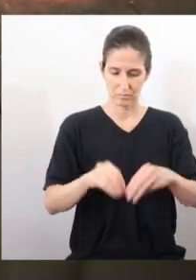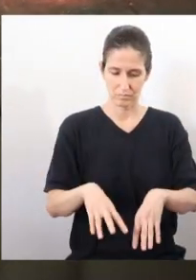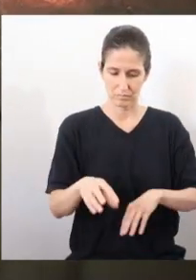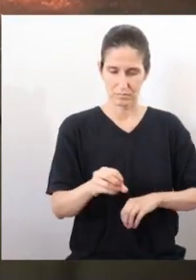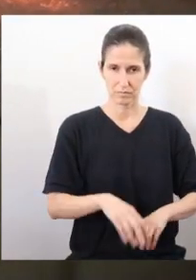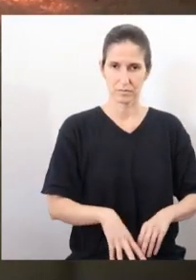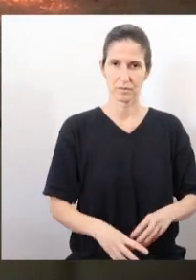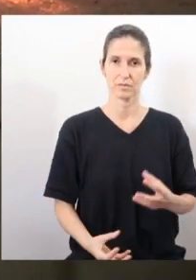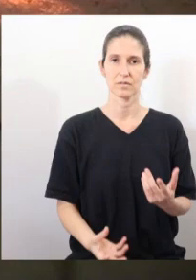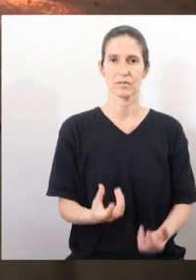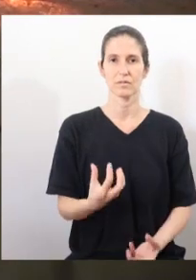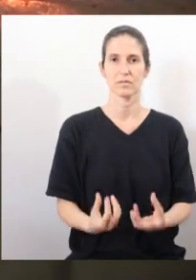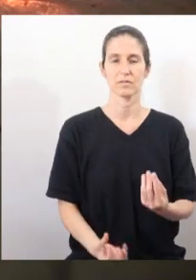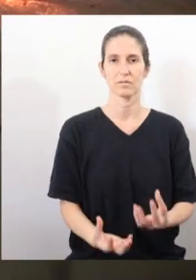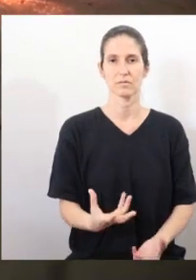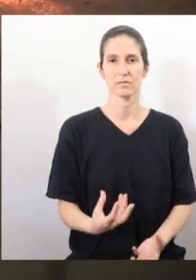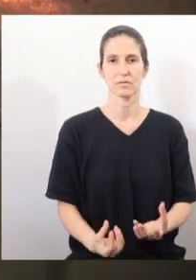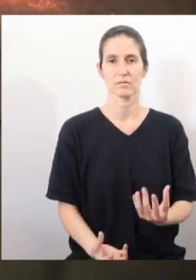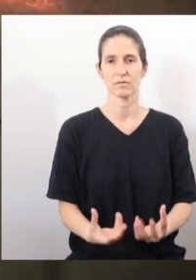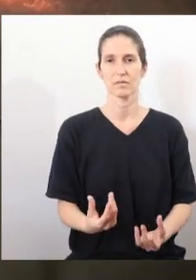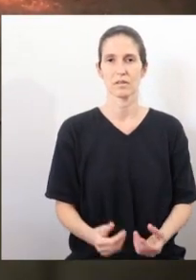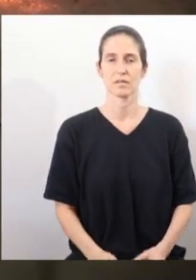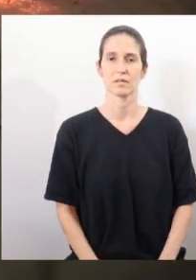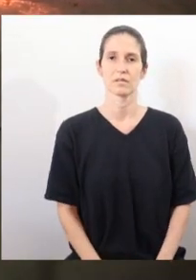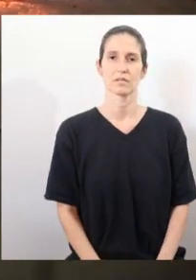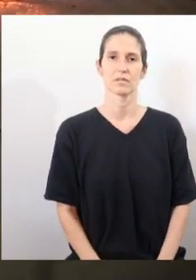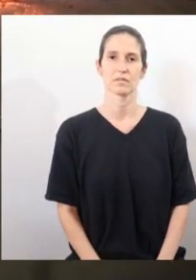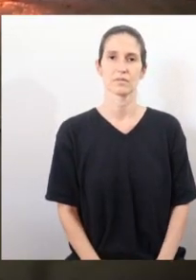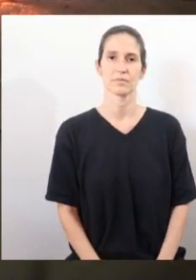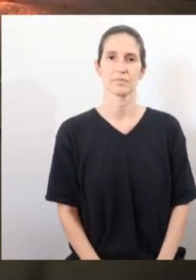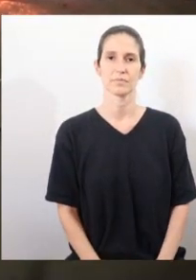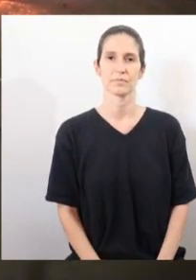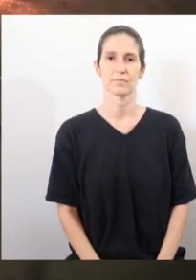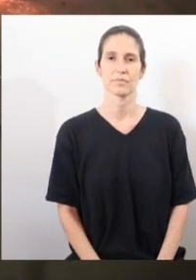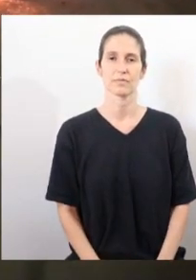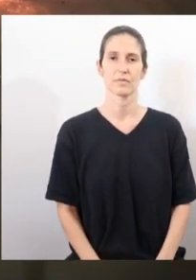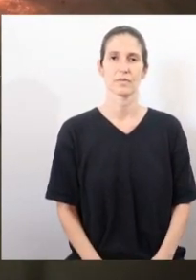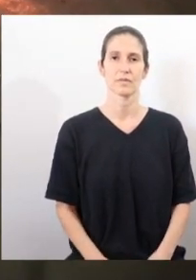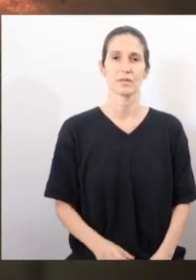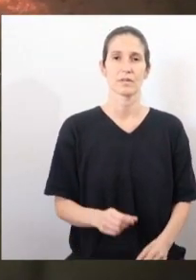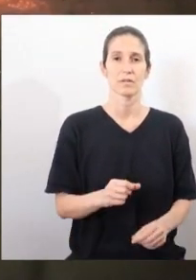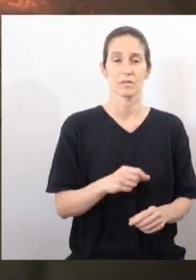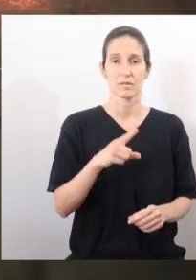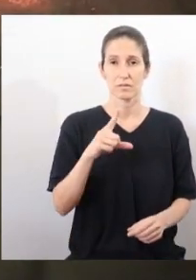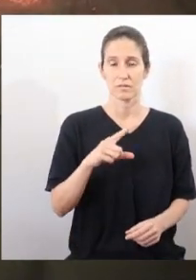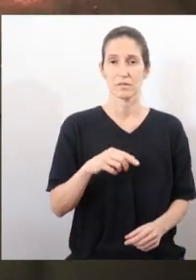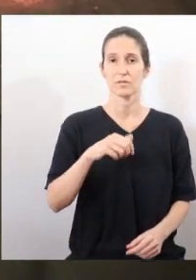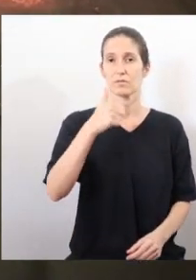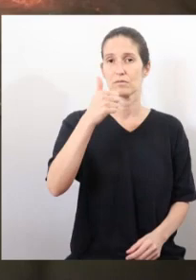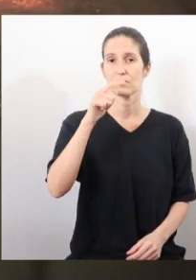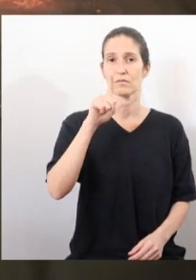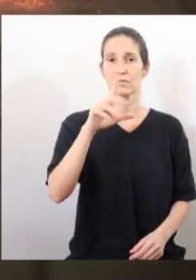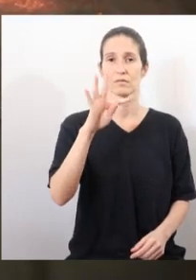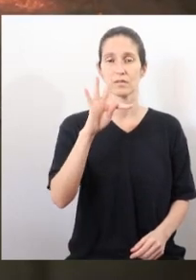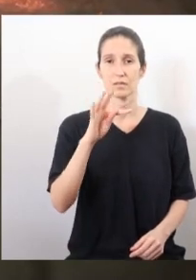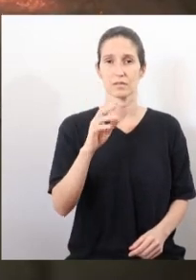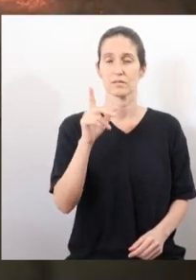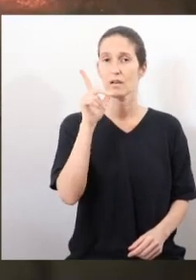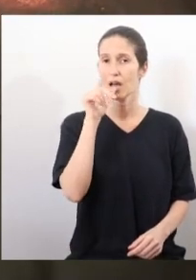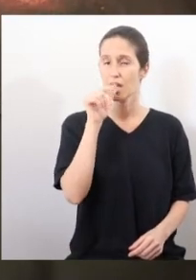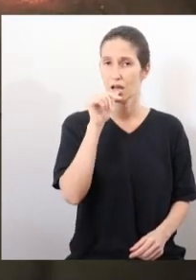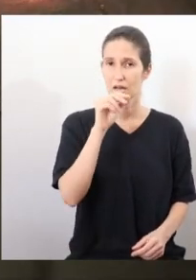aqui dentro, sendo a quantidade que dê um litro